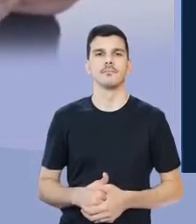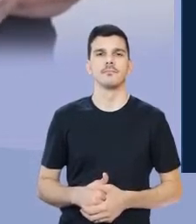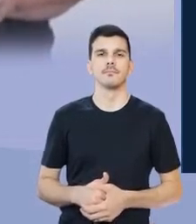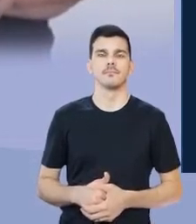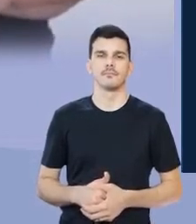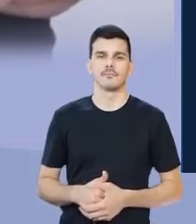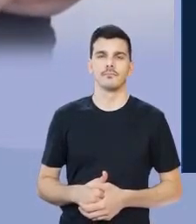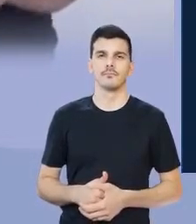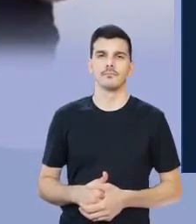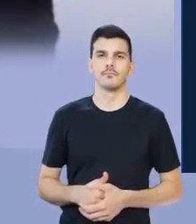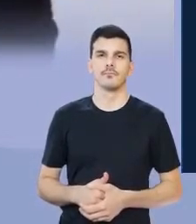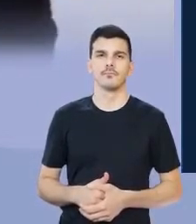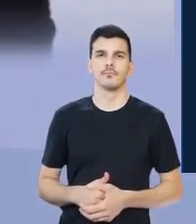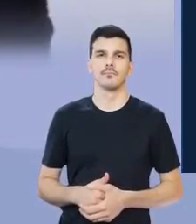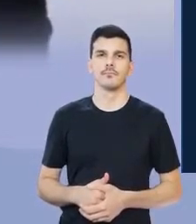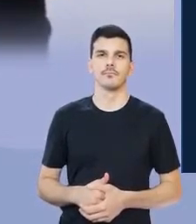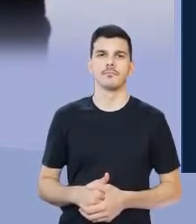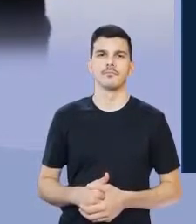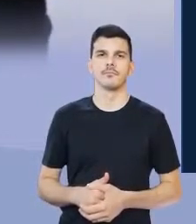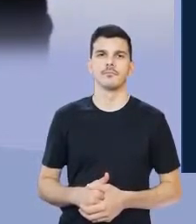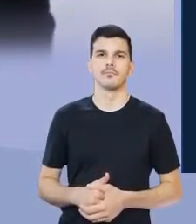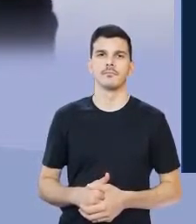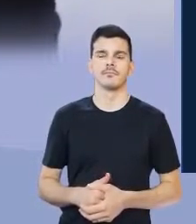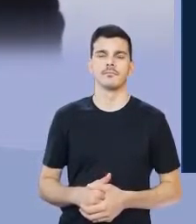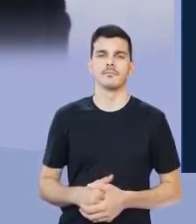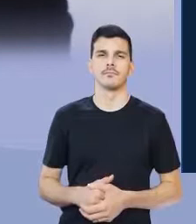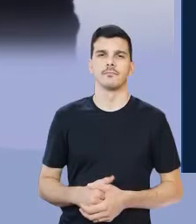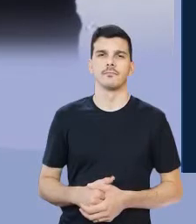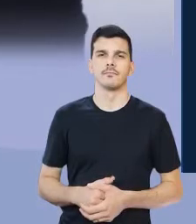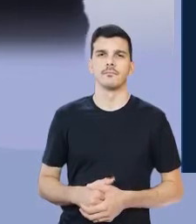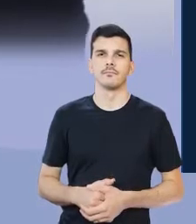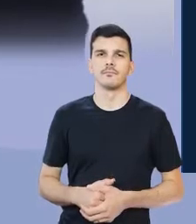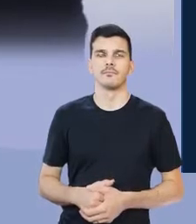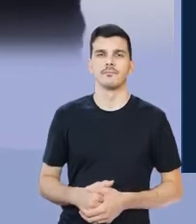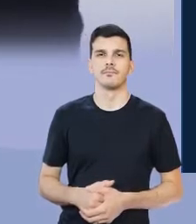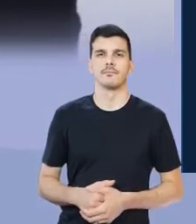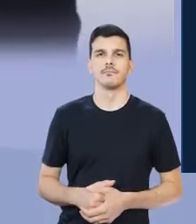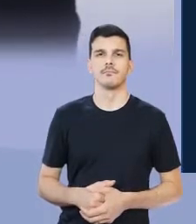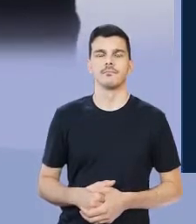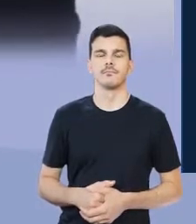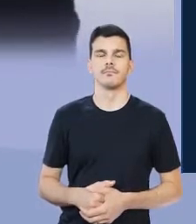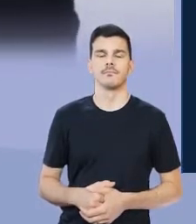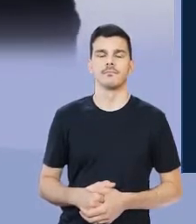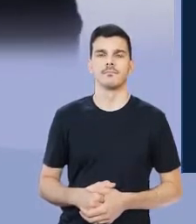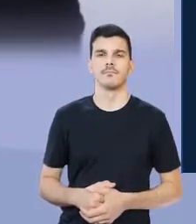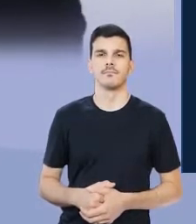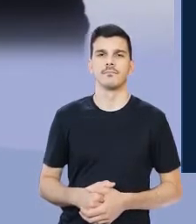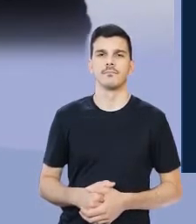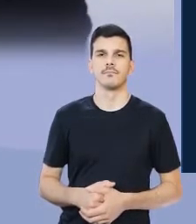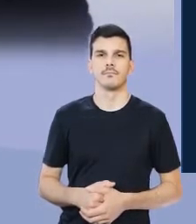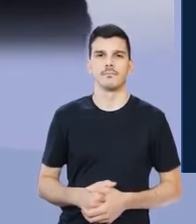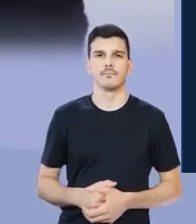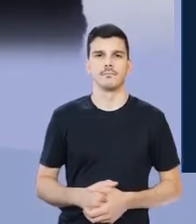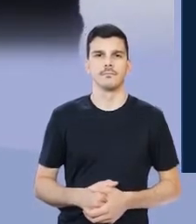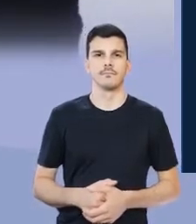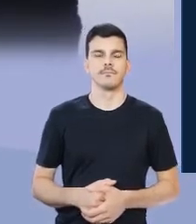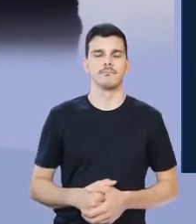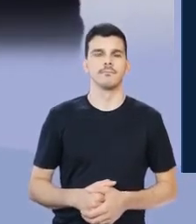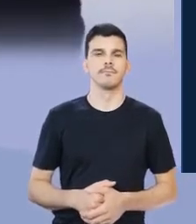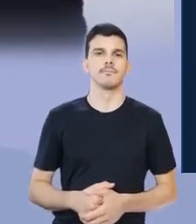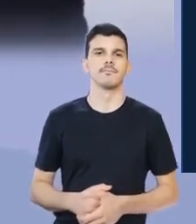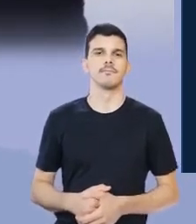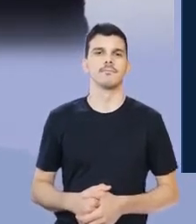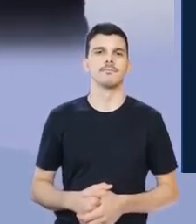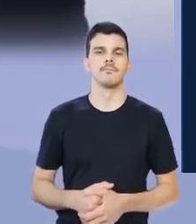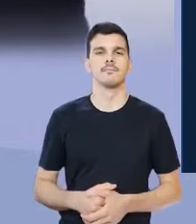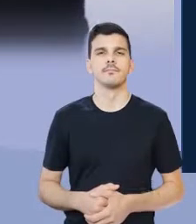muito louco, torto, com asas de avião. Eis que esse anjo me